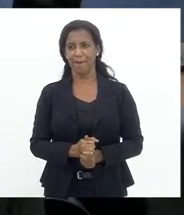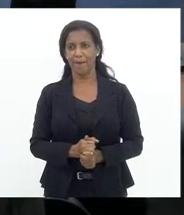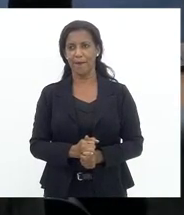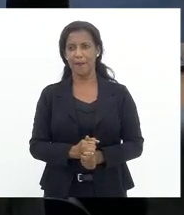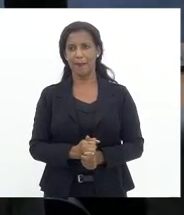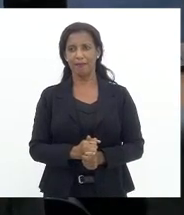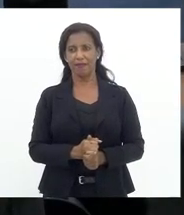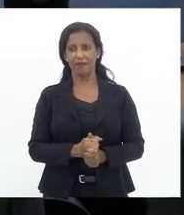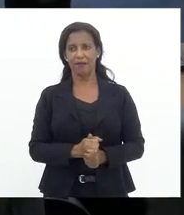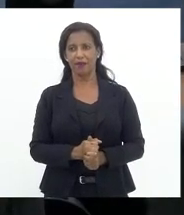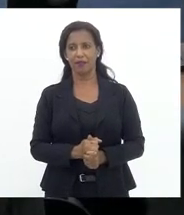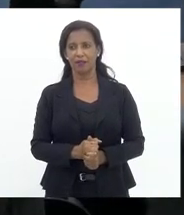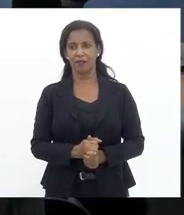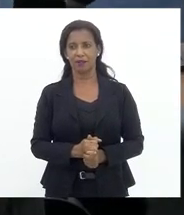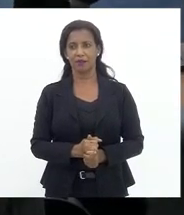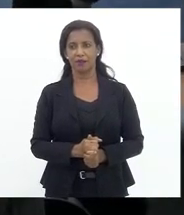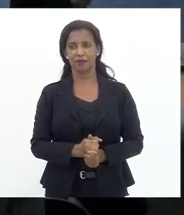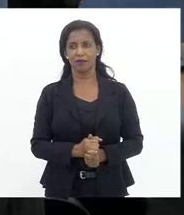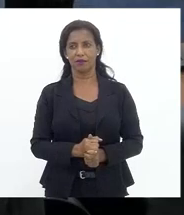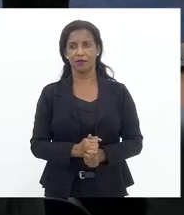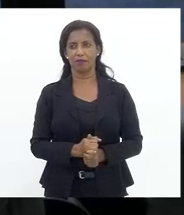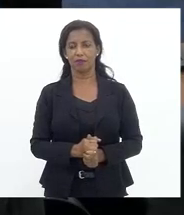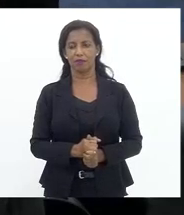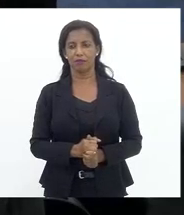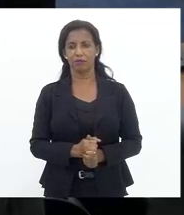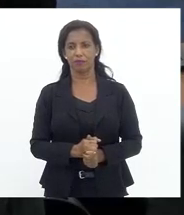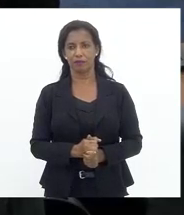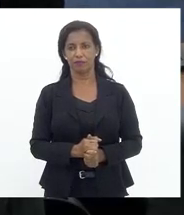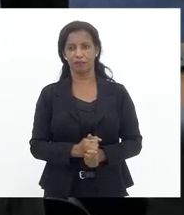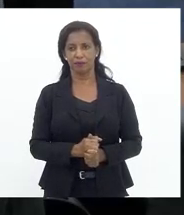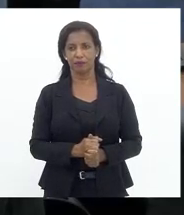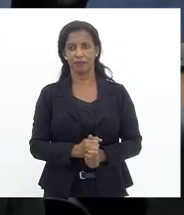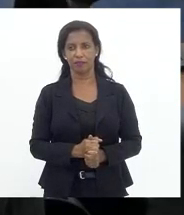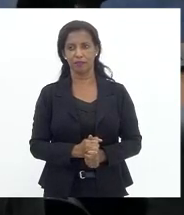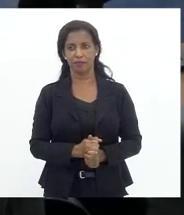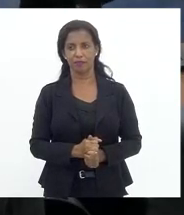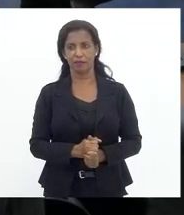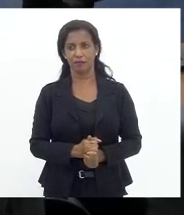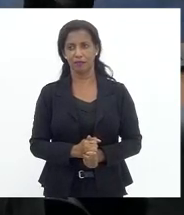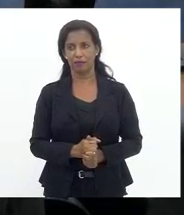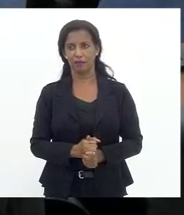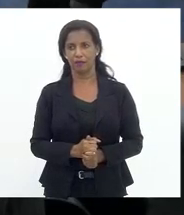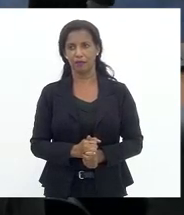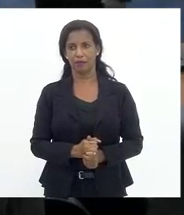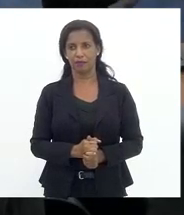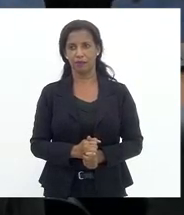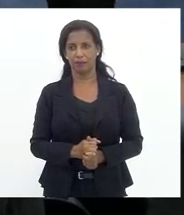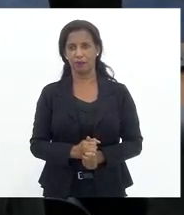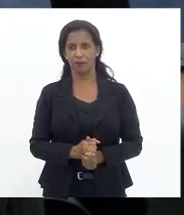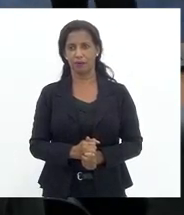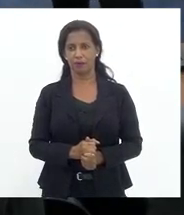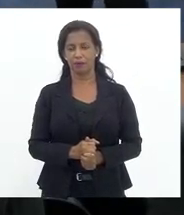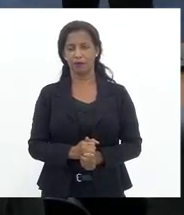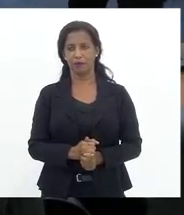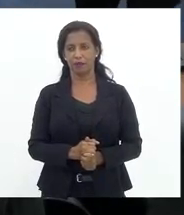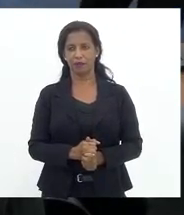Dani, anterior, Renata. O Flávio, o Gualberto tinha pedido para declarar antes de Vossa Excelência, tá?